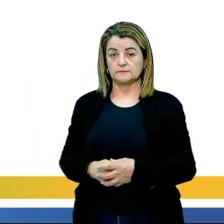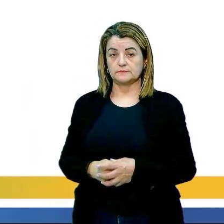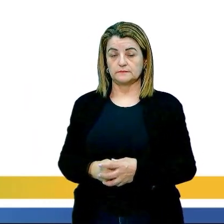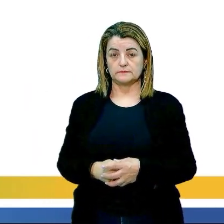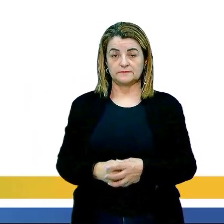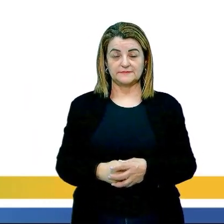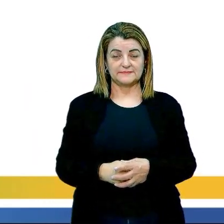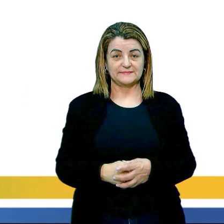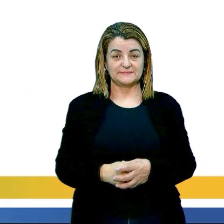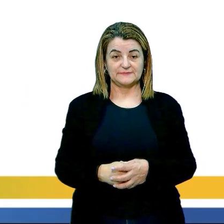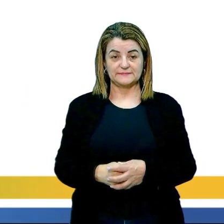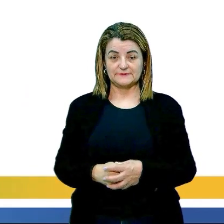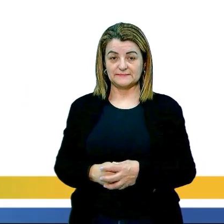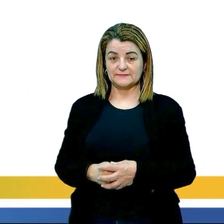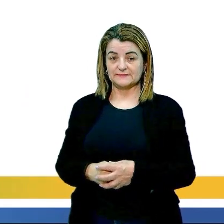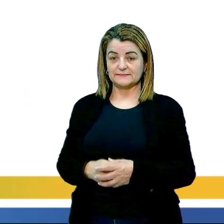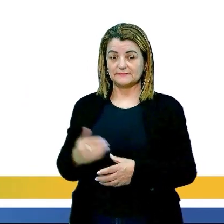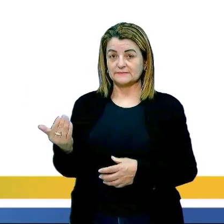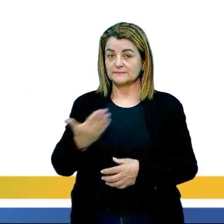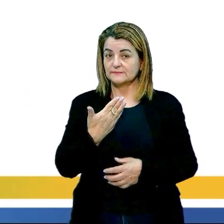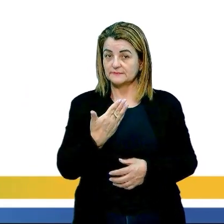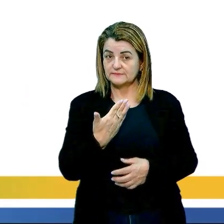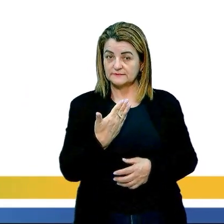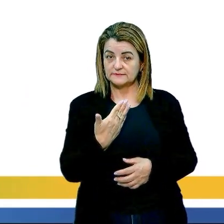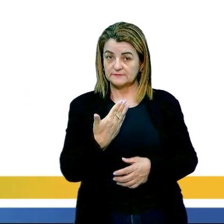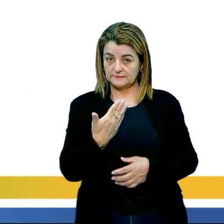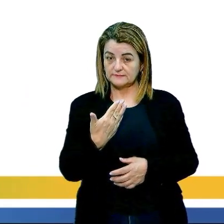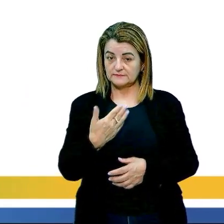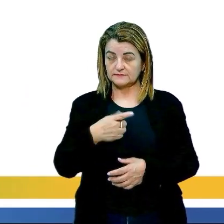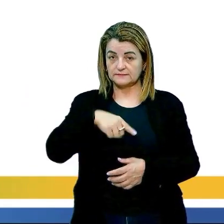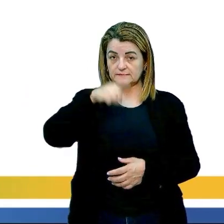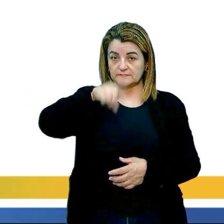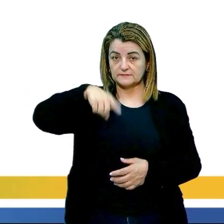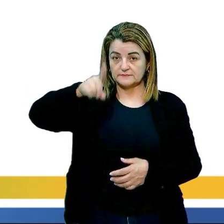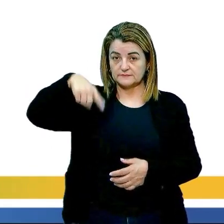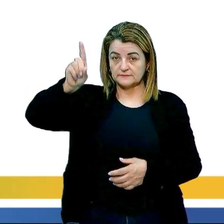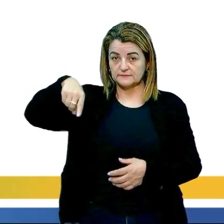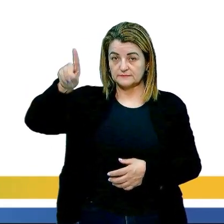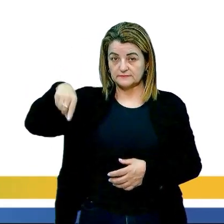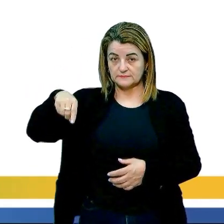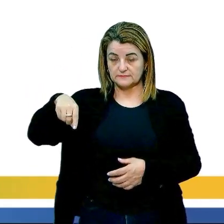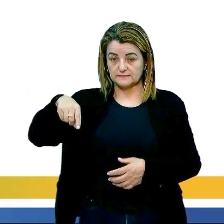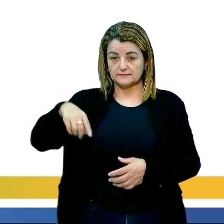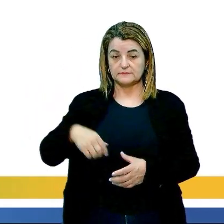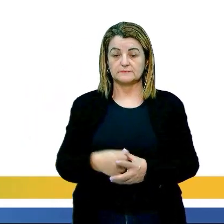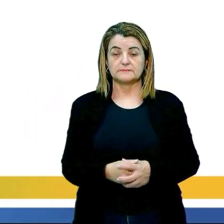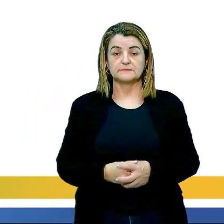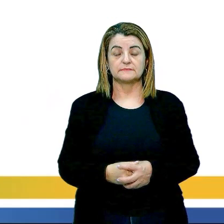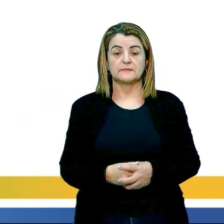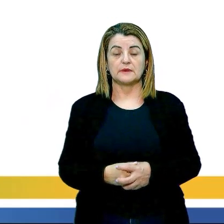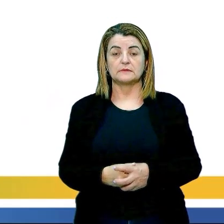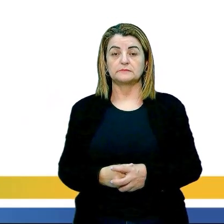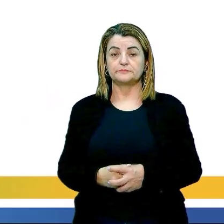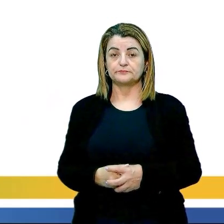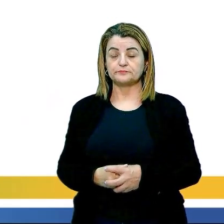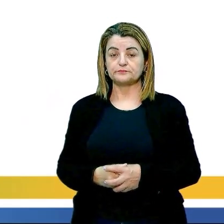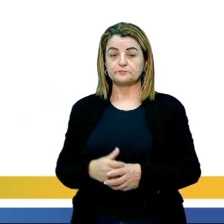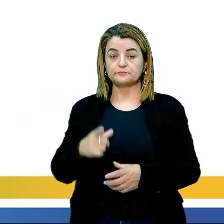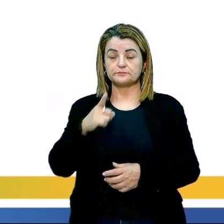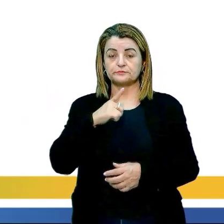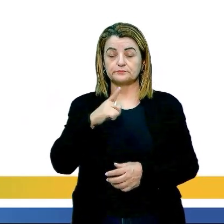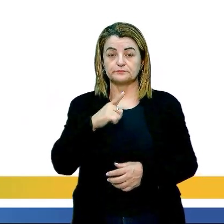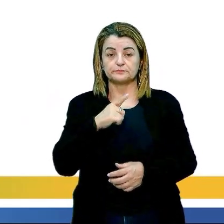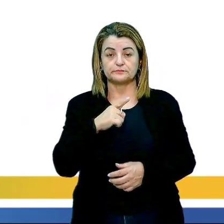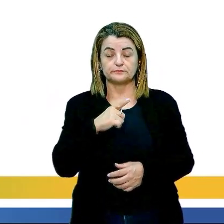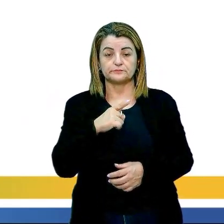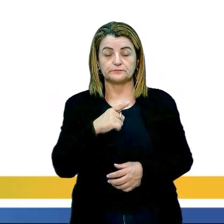Flutuando aí. Olha só. Lá do Resolve